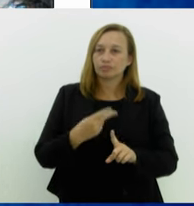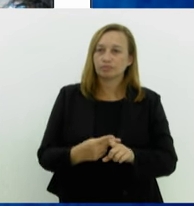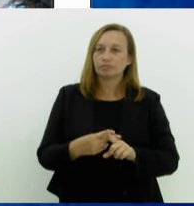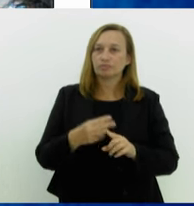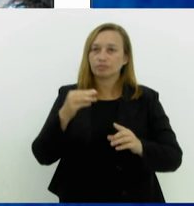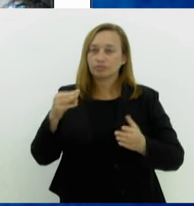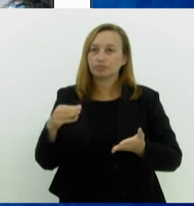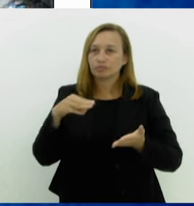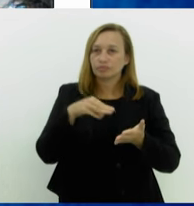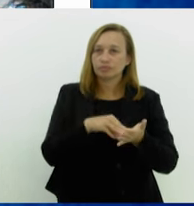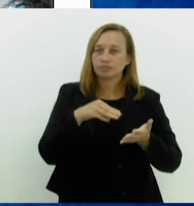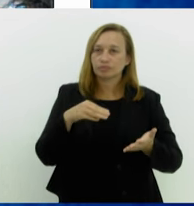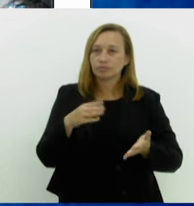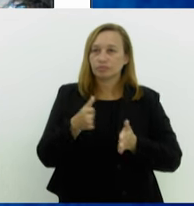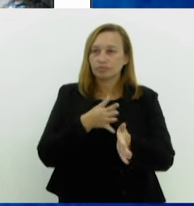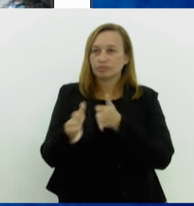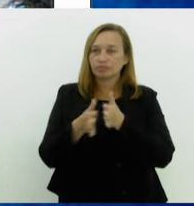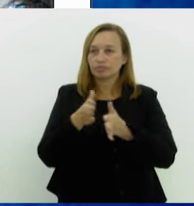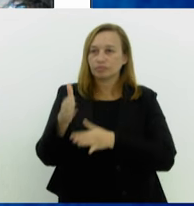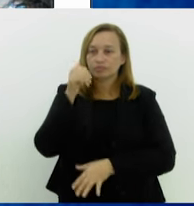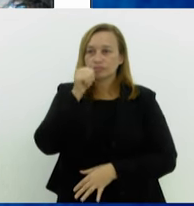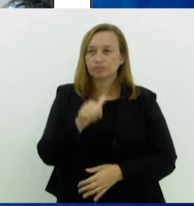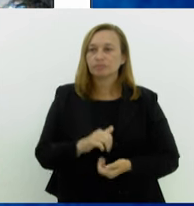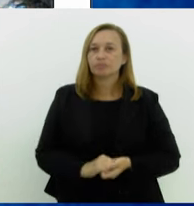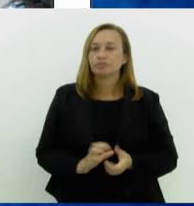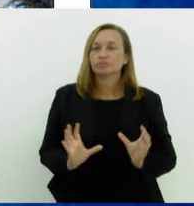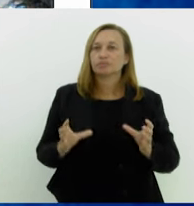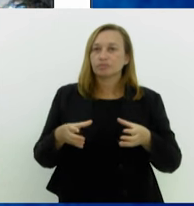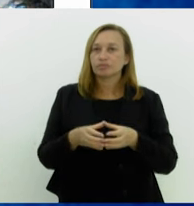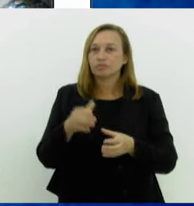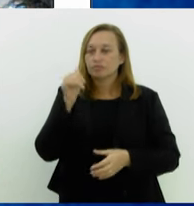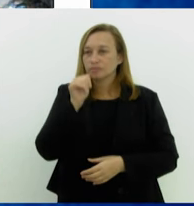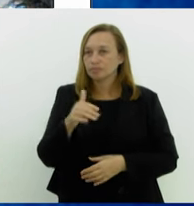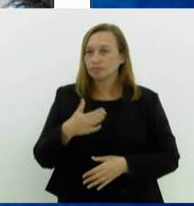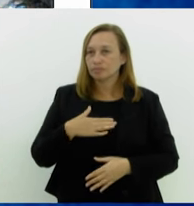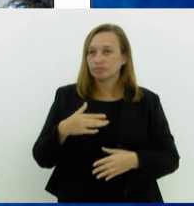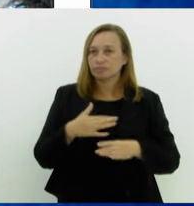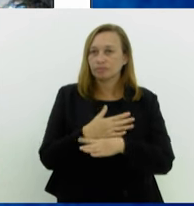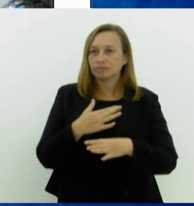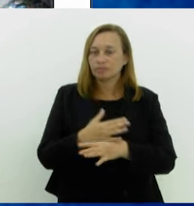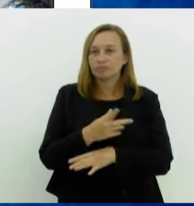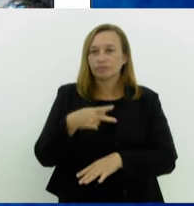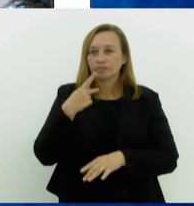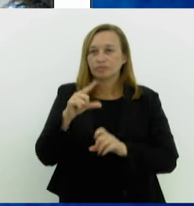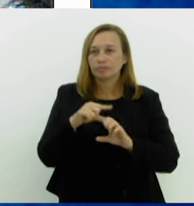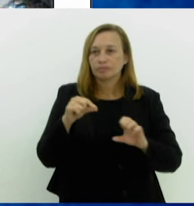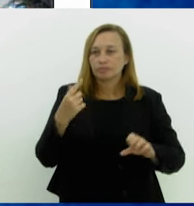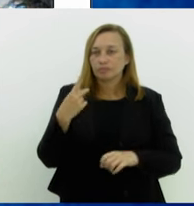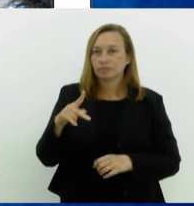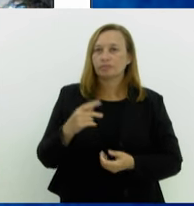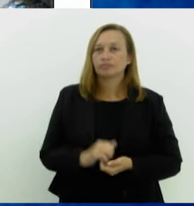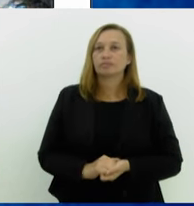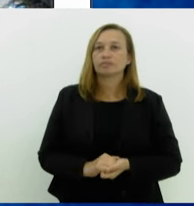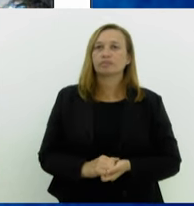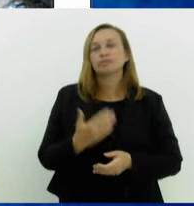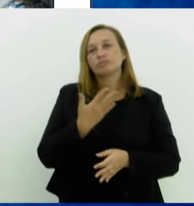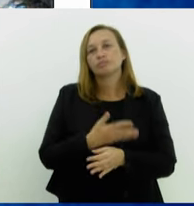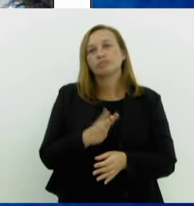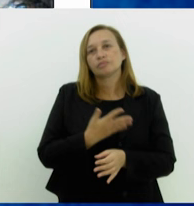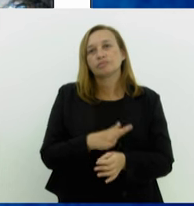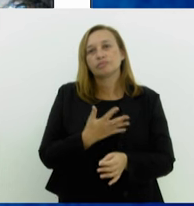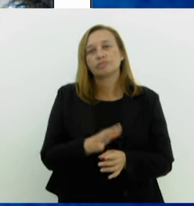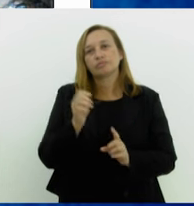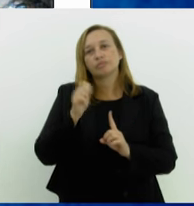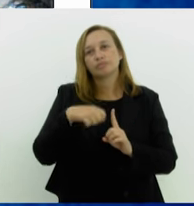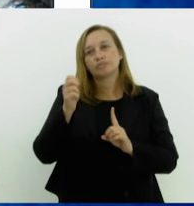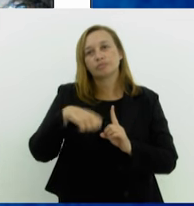metodologias acessíveis para mulheres quero fazer um grupo de mulheres na minha cidade falar de empreendedorismo com elas a gente treina mês a